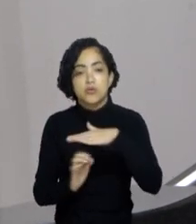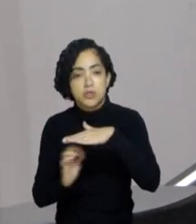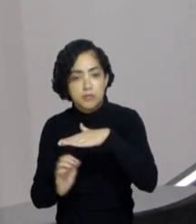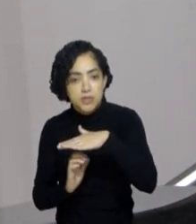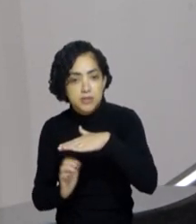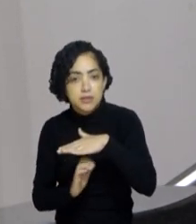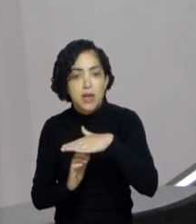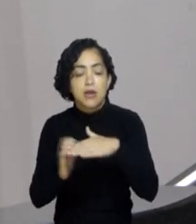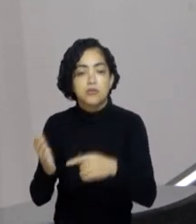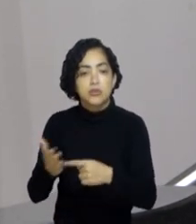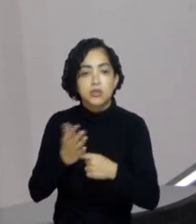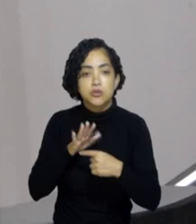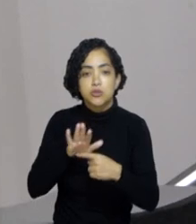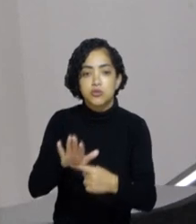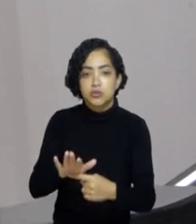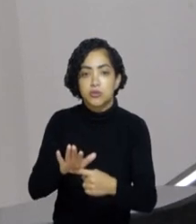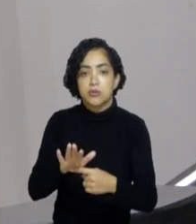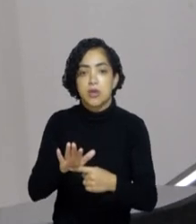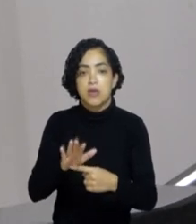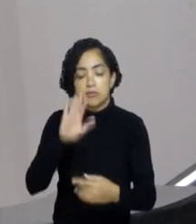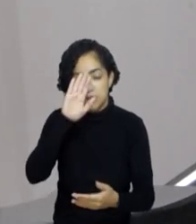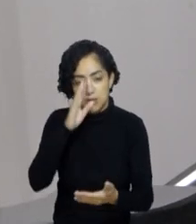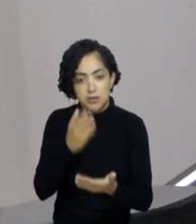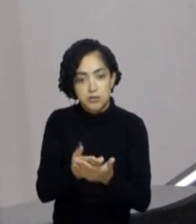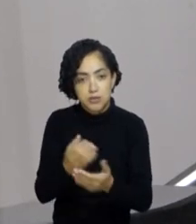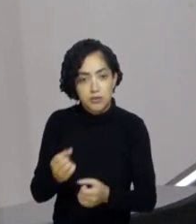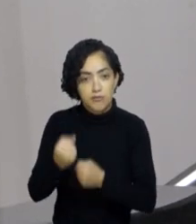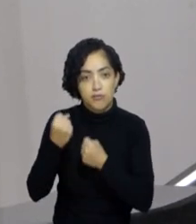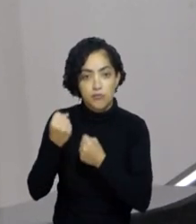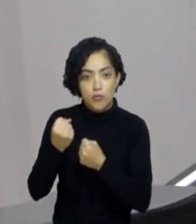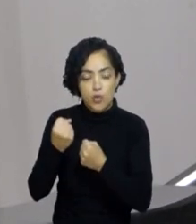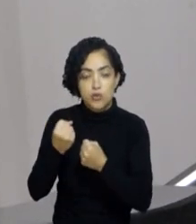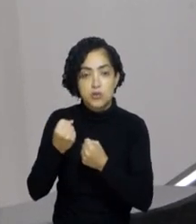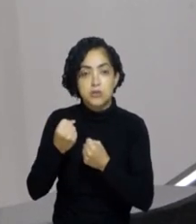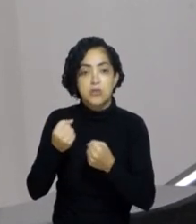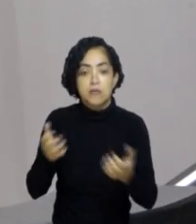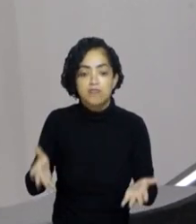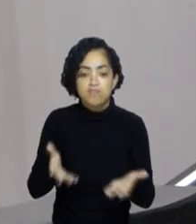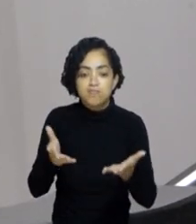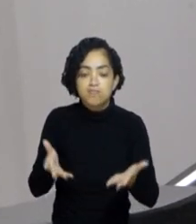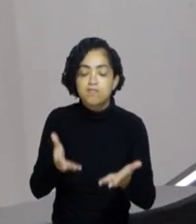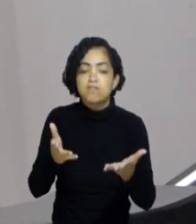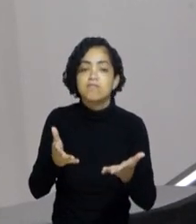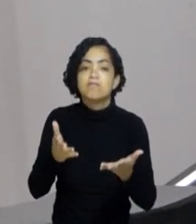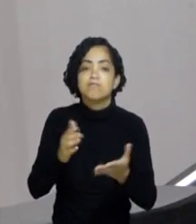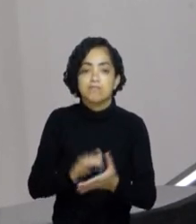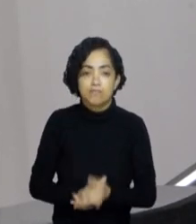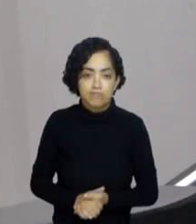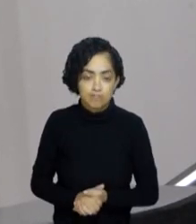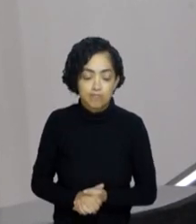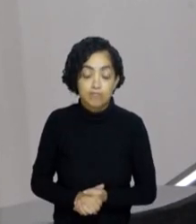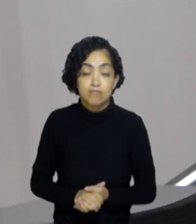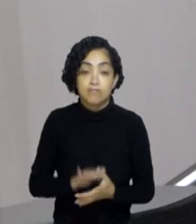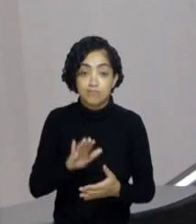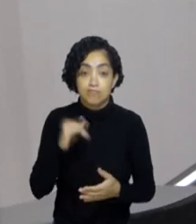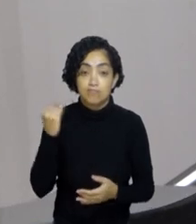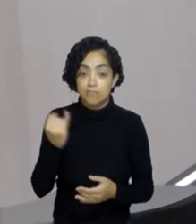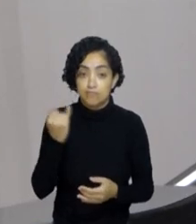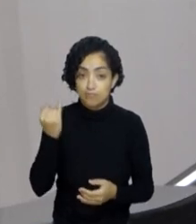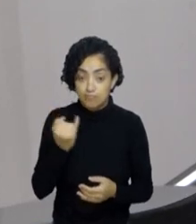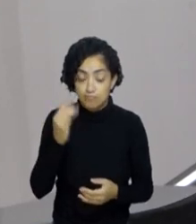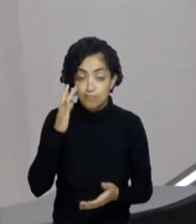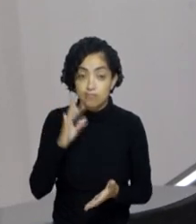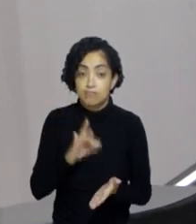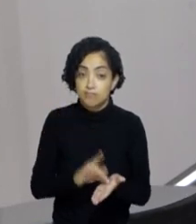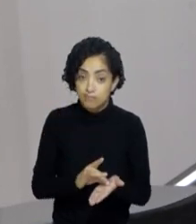nos prestigiaram, que acreditaram na força da mídia para alavancar seus empreendimentos e negócios. É importante também reconhecer